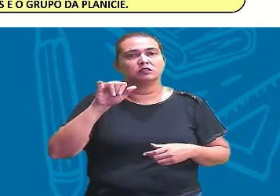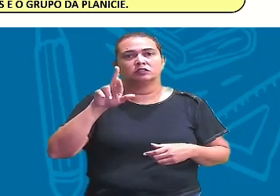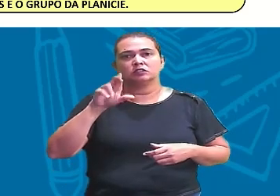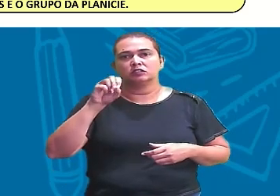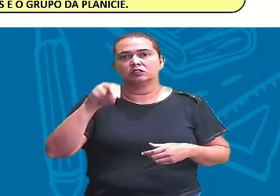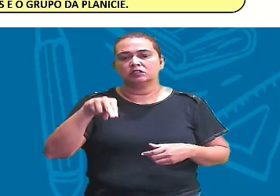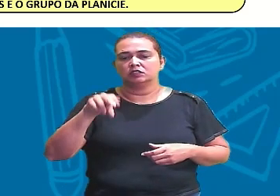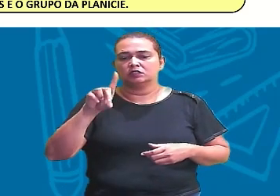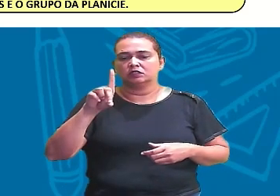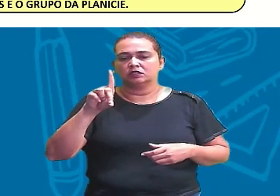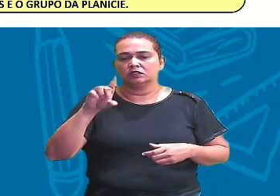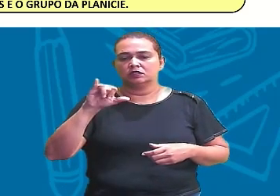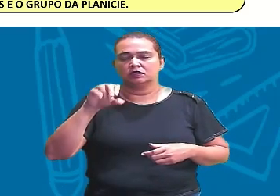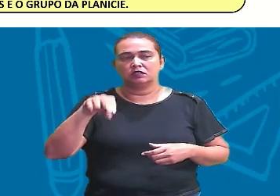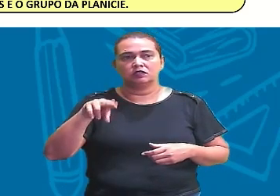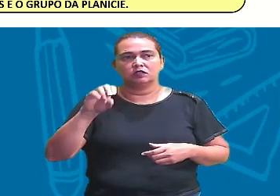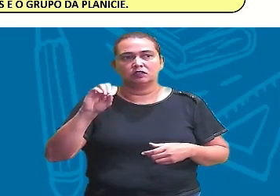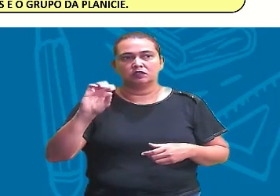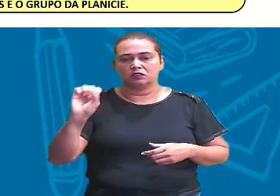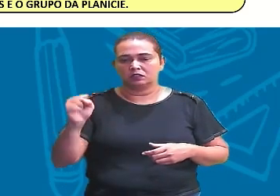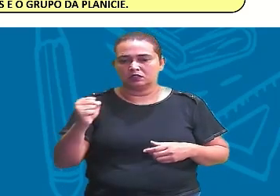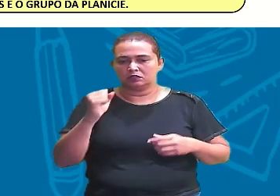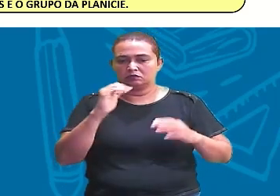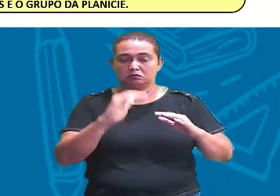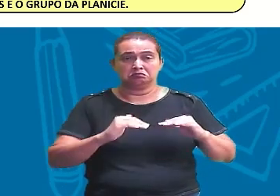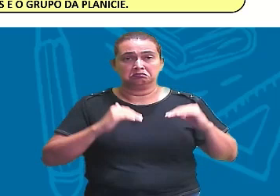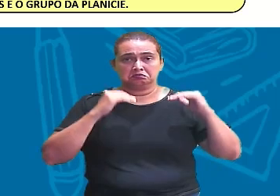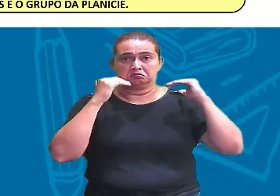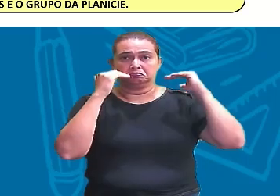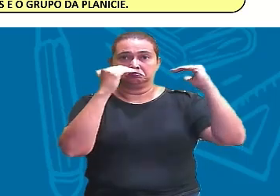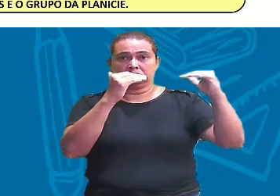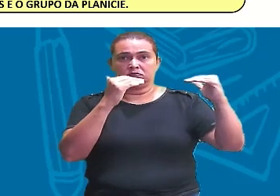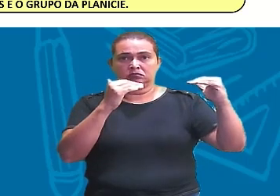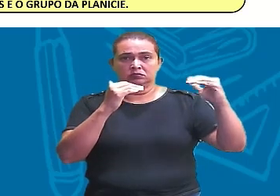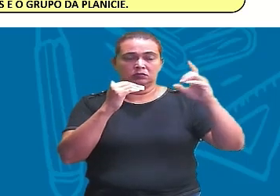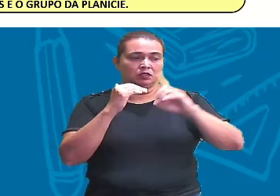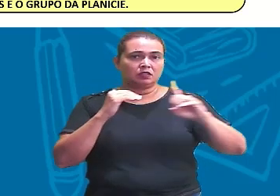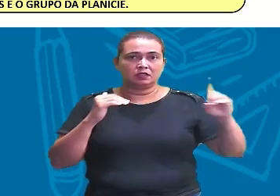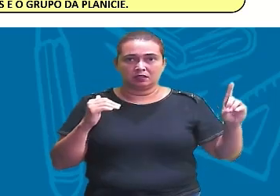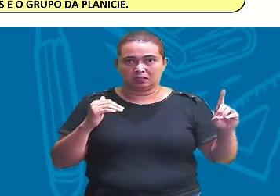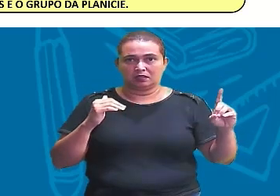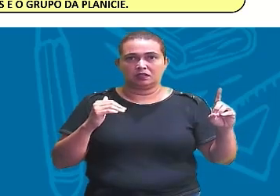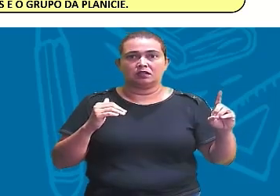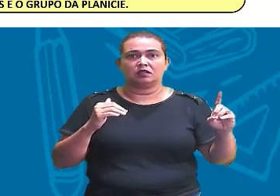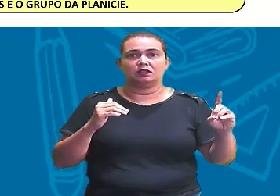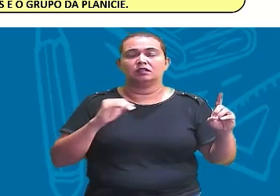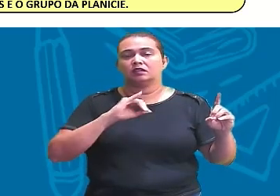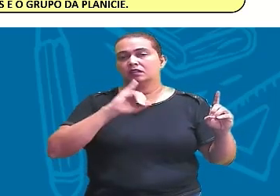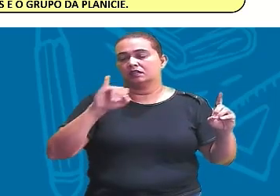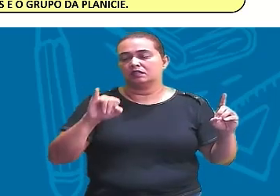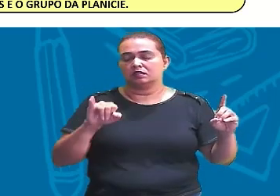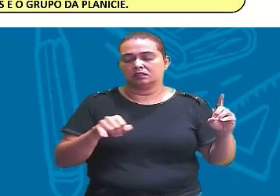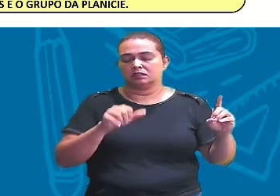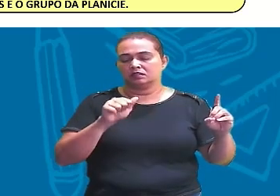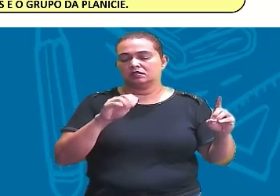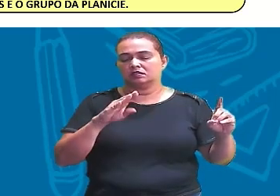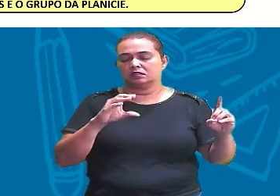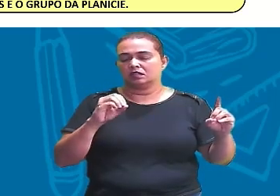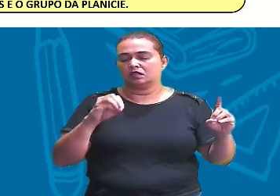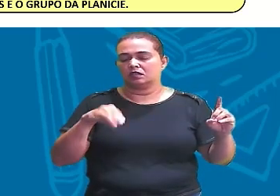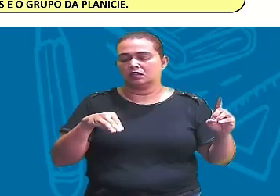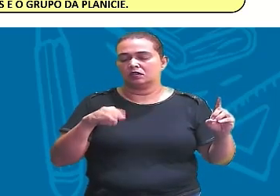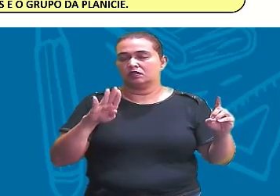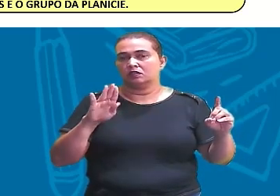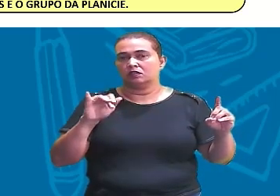burguesia francesa, a elite econômica. E nós vamos ter os jacobinos, tá? Que vai representar a